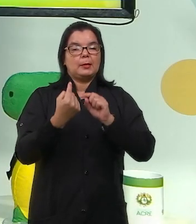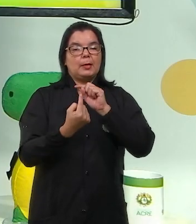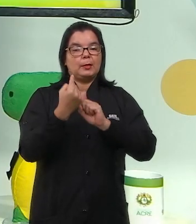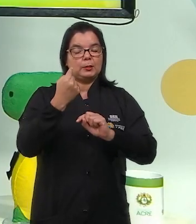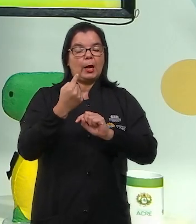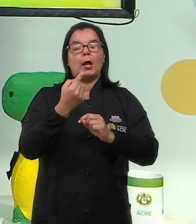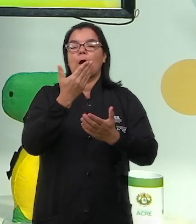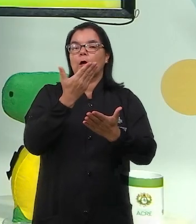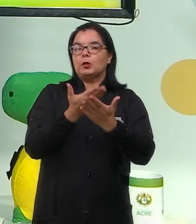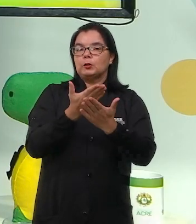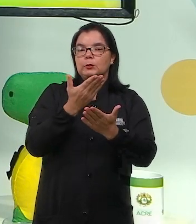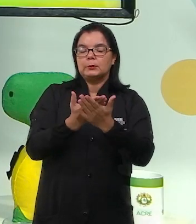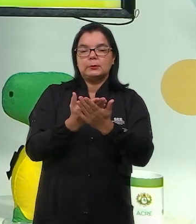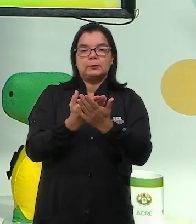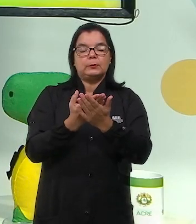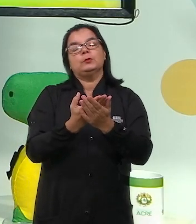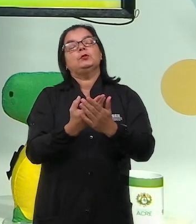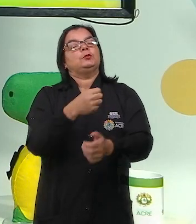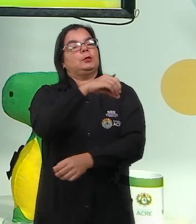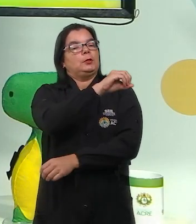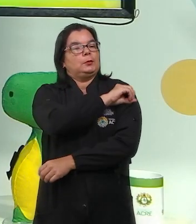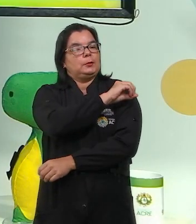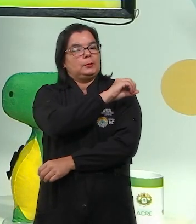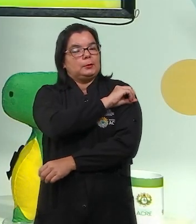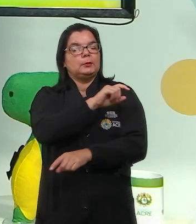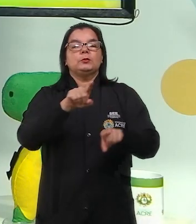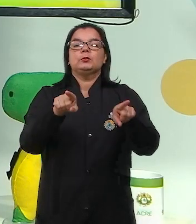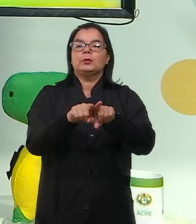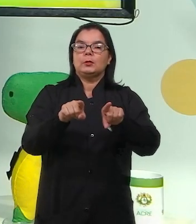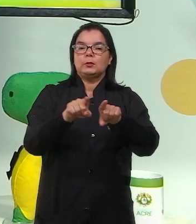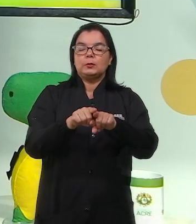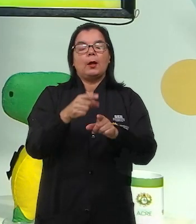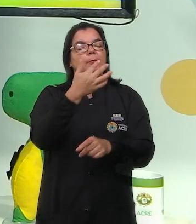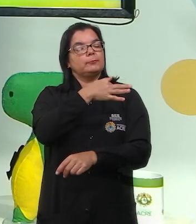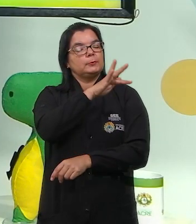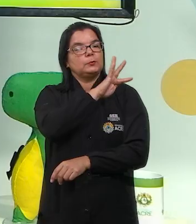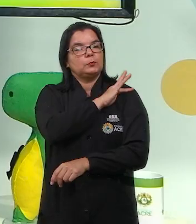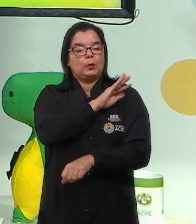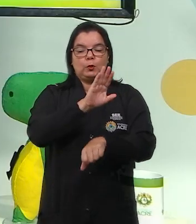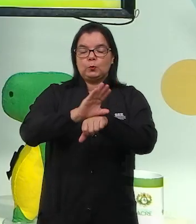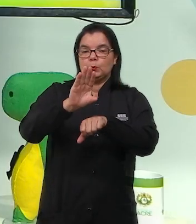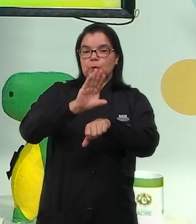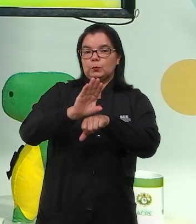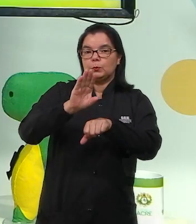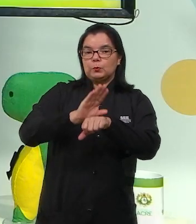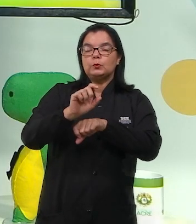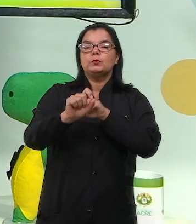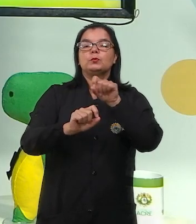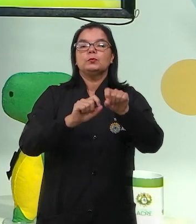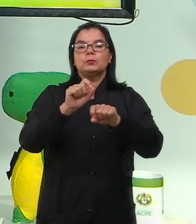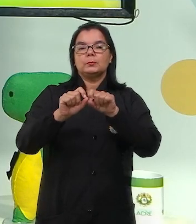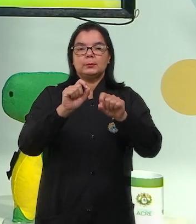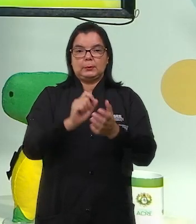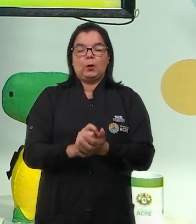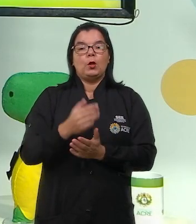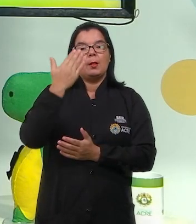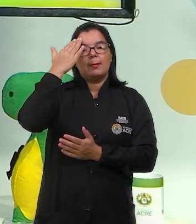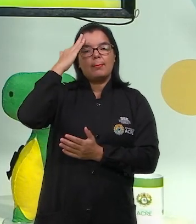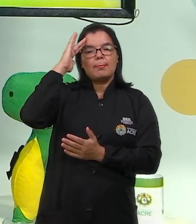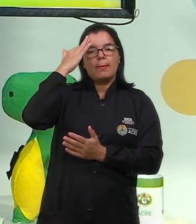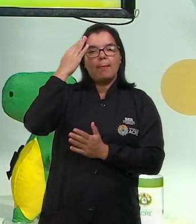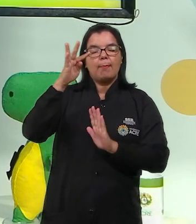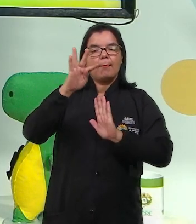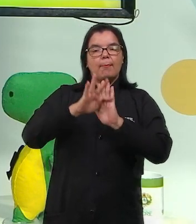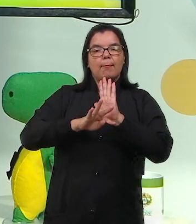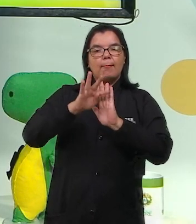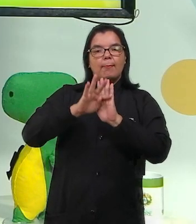educação infantil até lá o ensino médio, na faculdade, nos cursos, nós temos algo chamado interpretação.